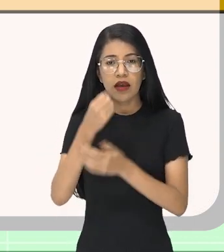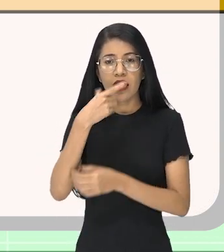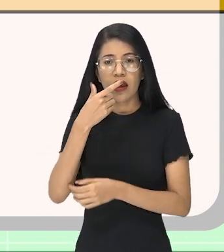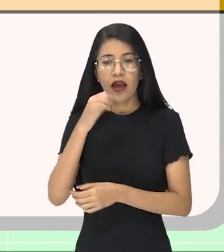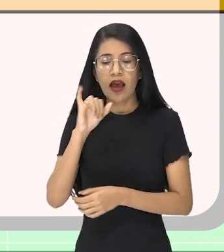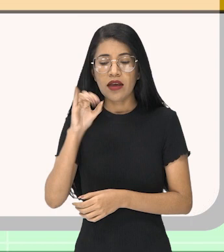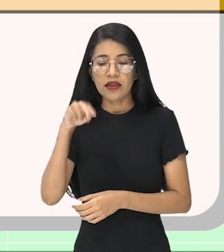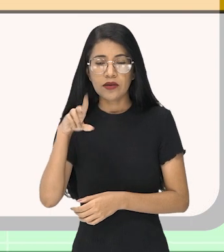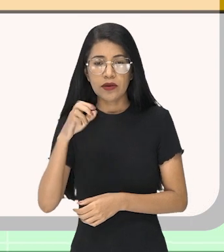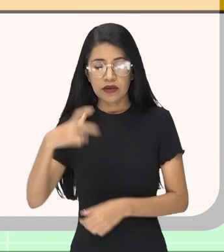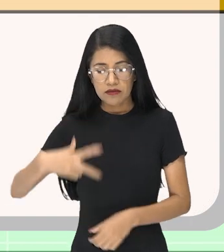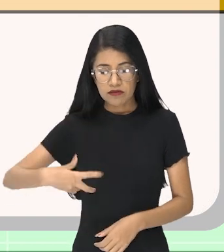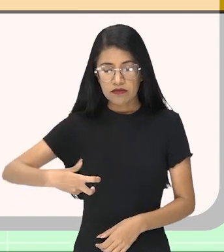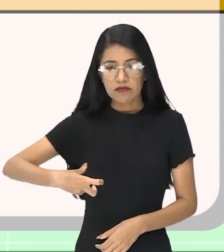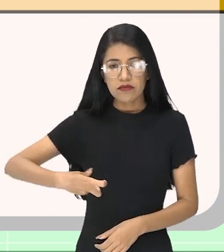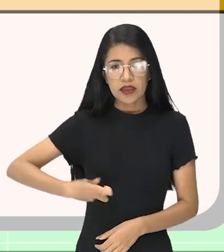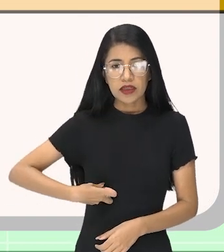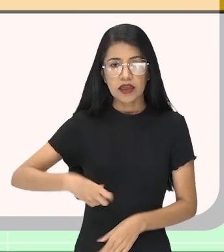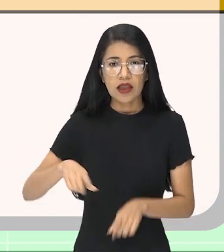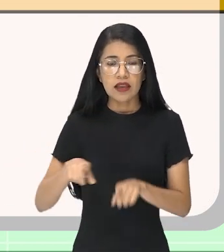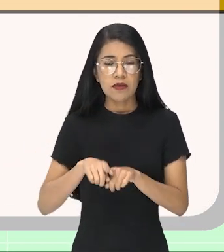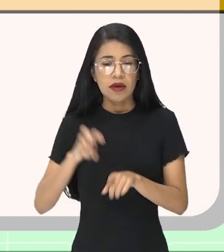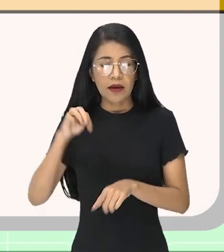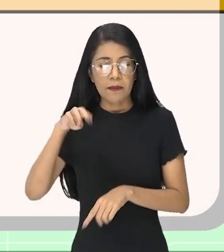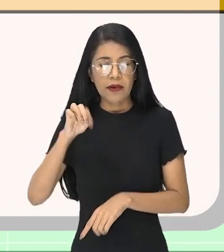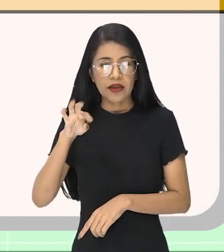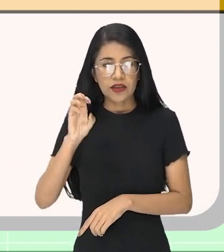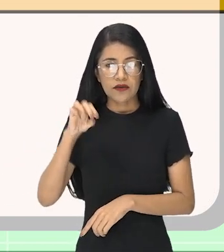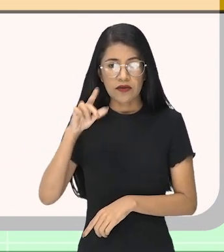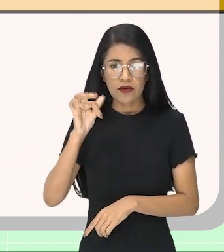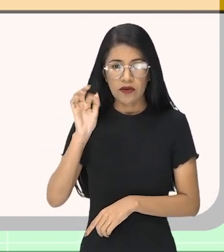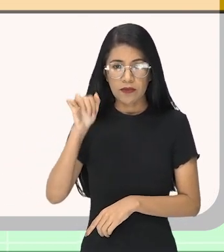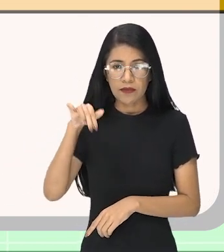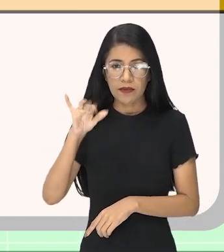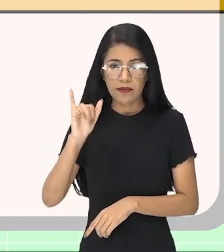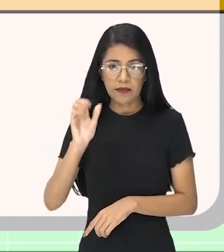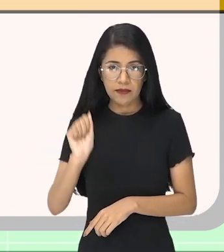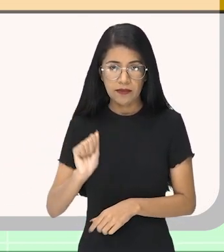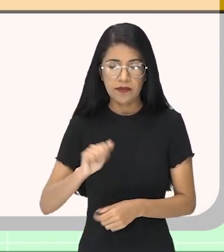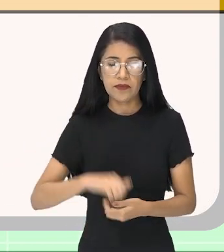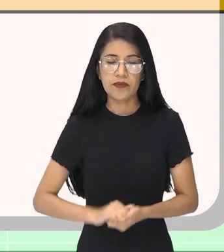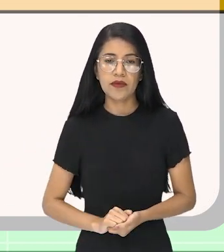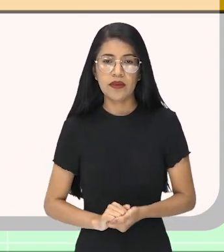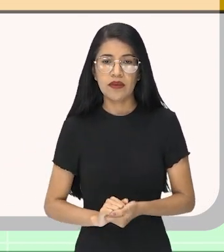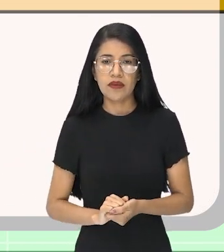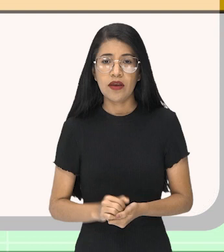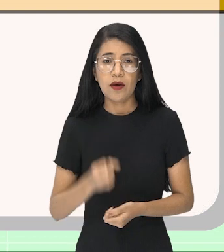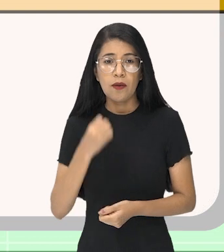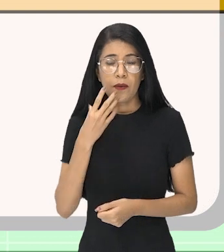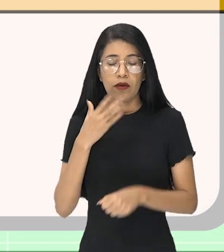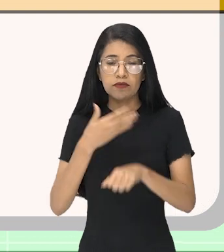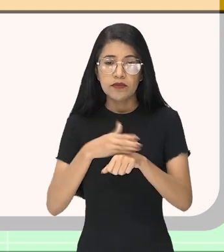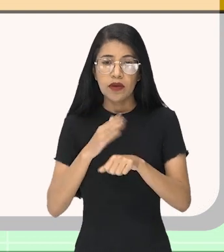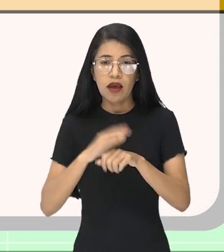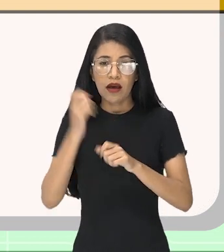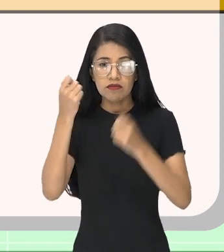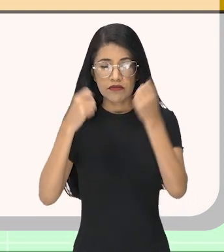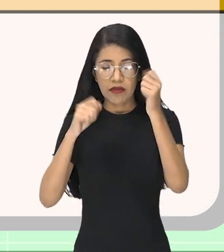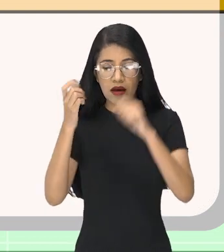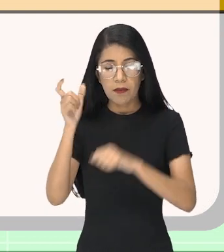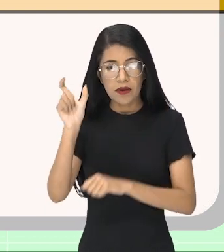insulina injetável ou a metformina. Os benefícios do exercício físico para quem tem diabetes